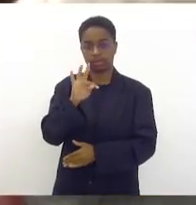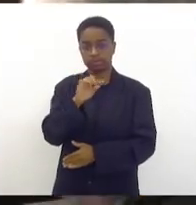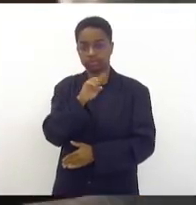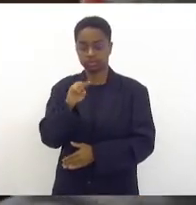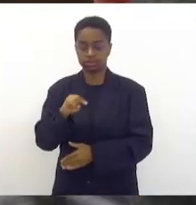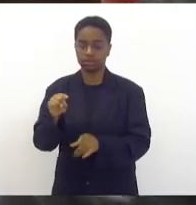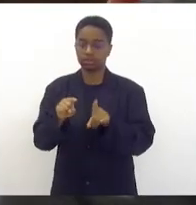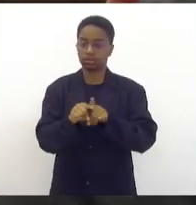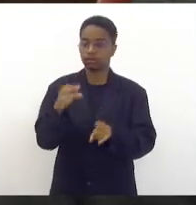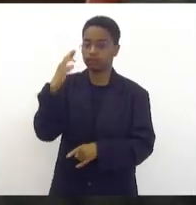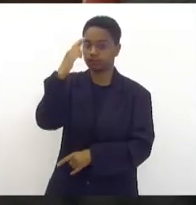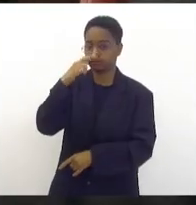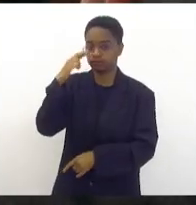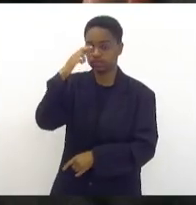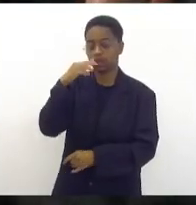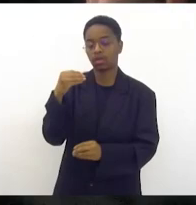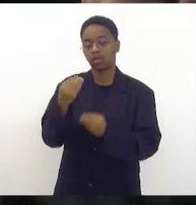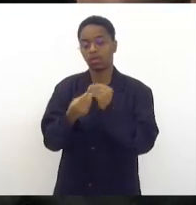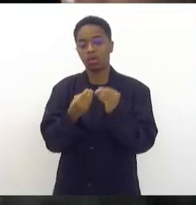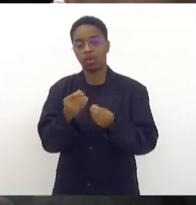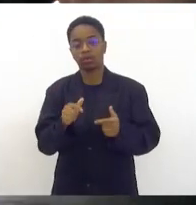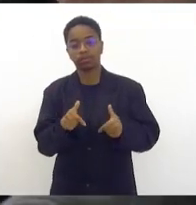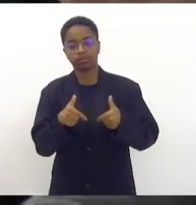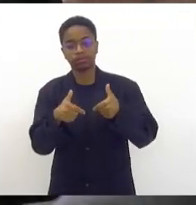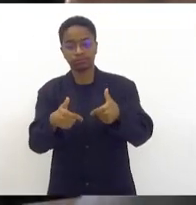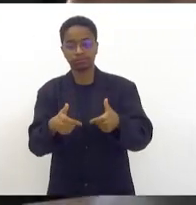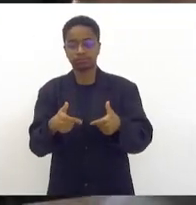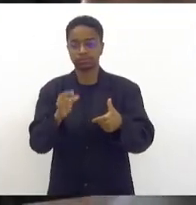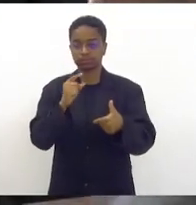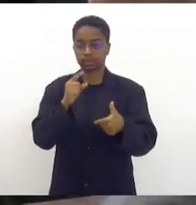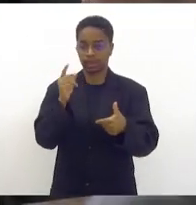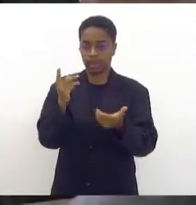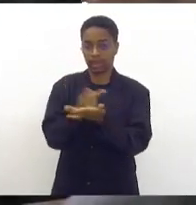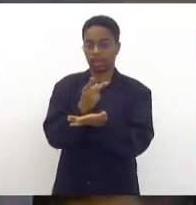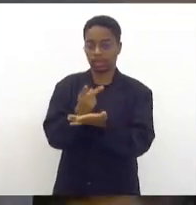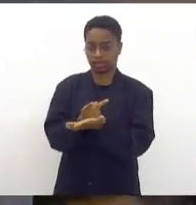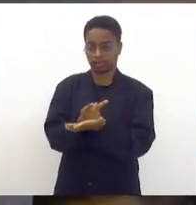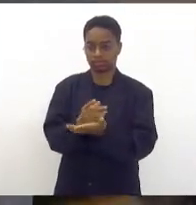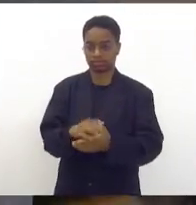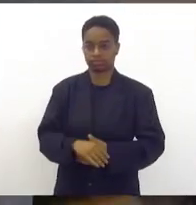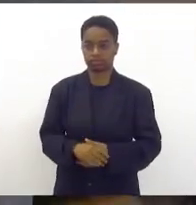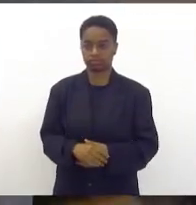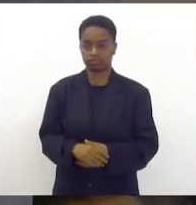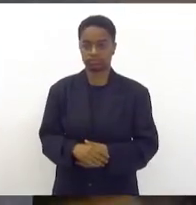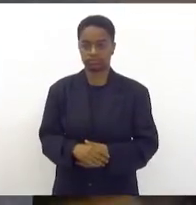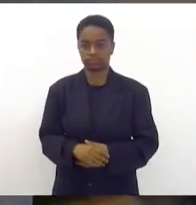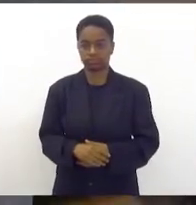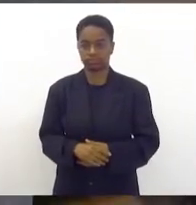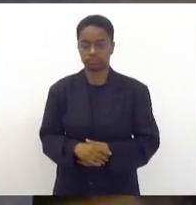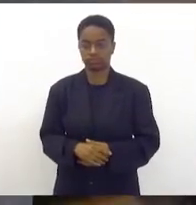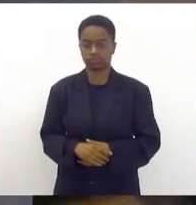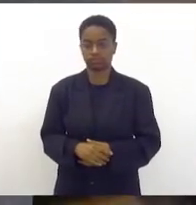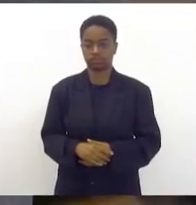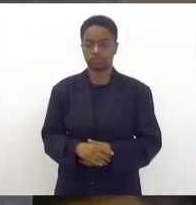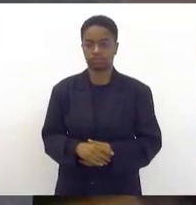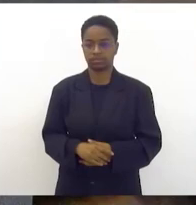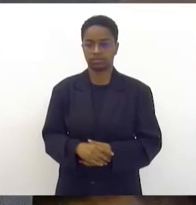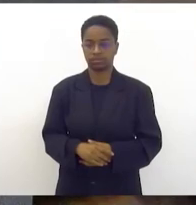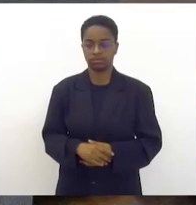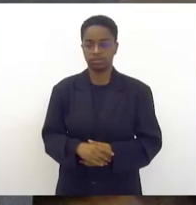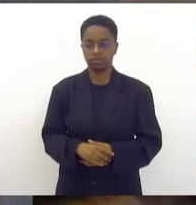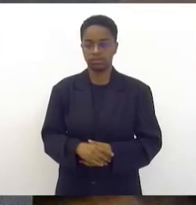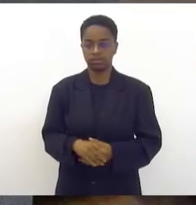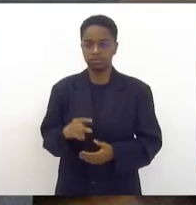para fiscalizarmos todas as operações ilegais. Não estamos fazendo nada